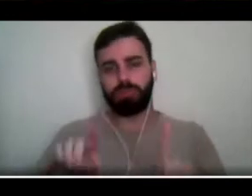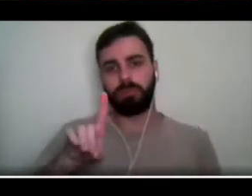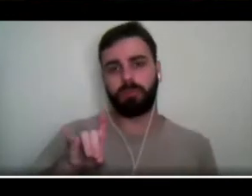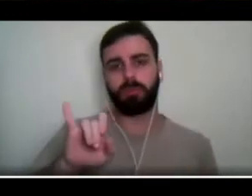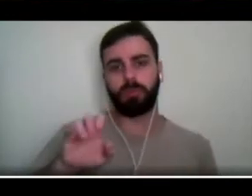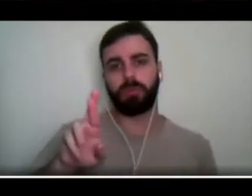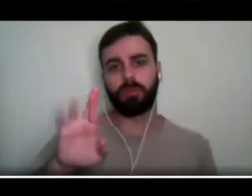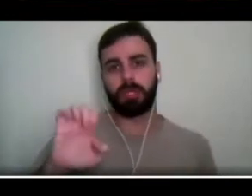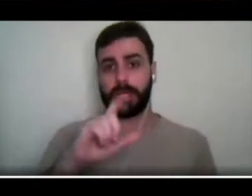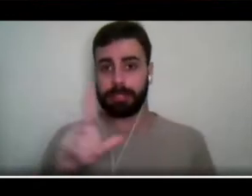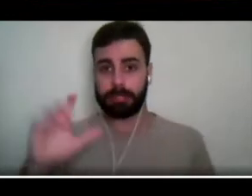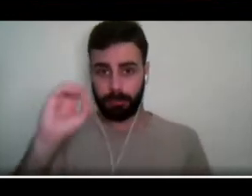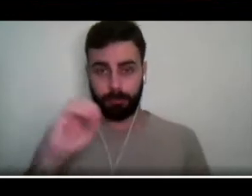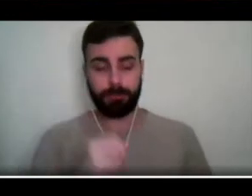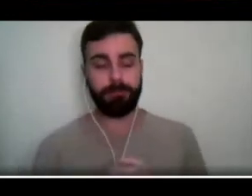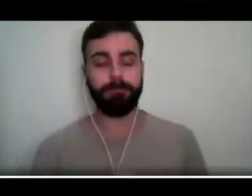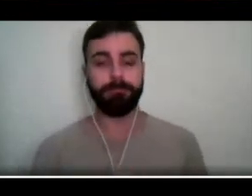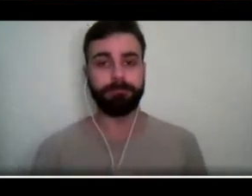E aqui,